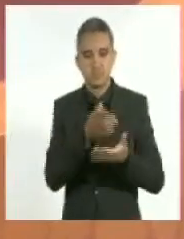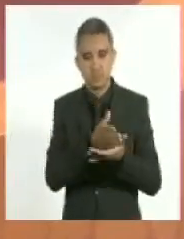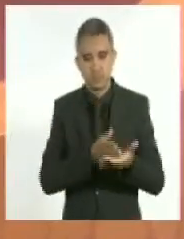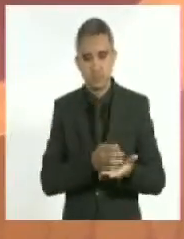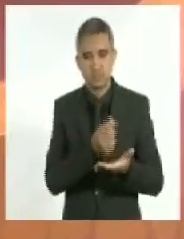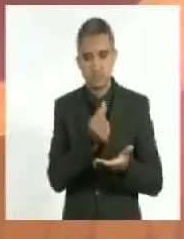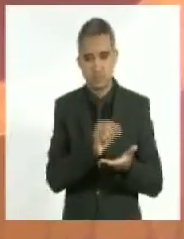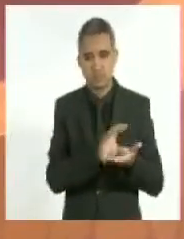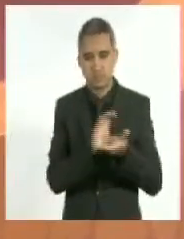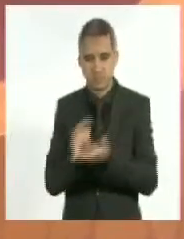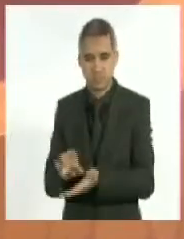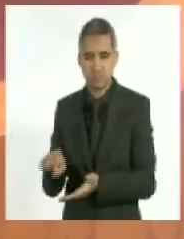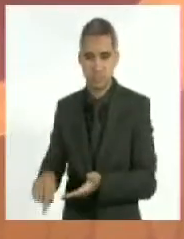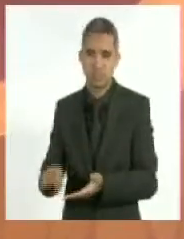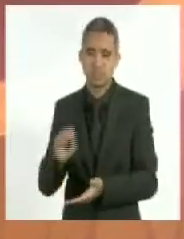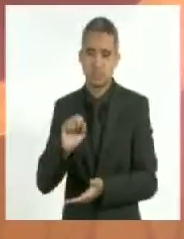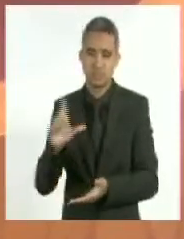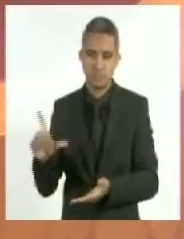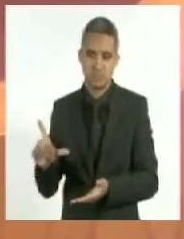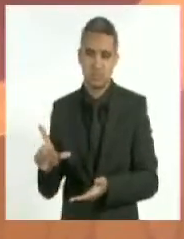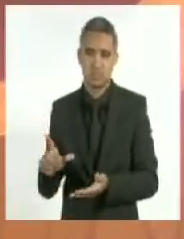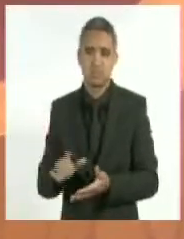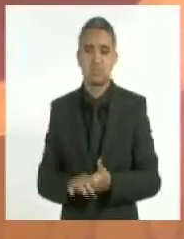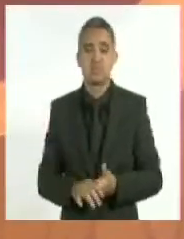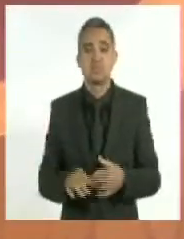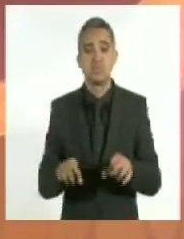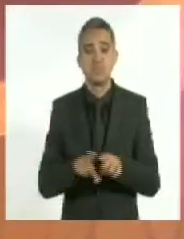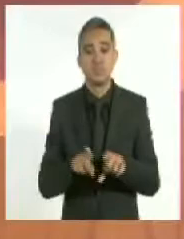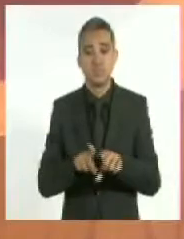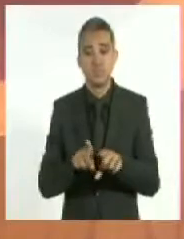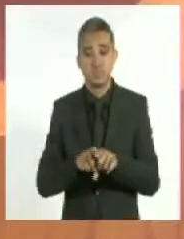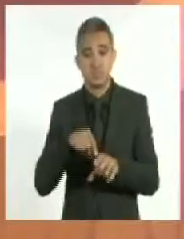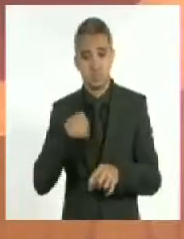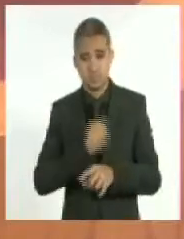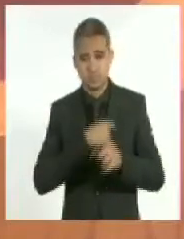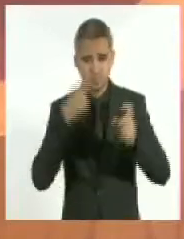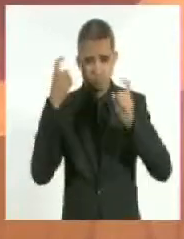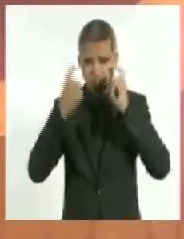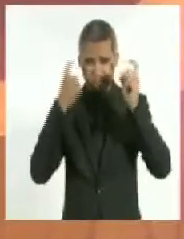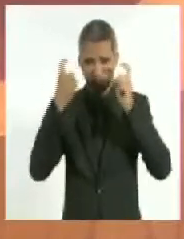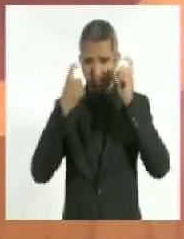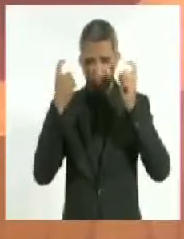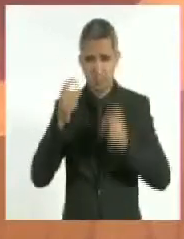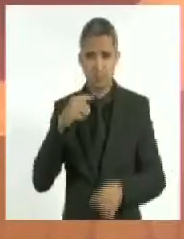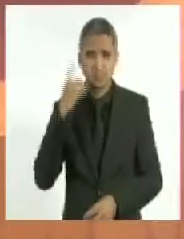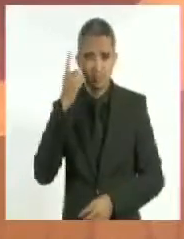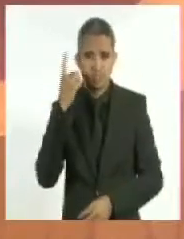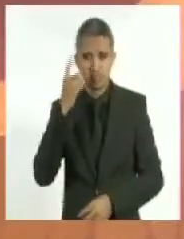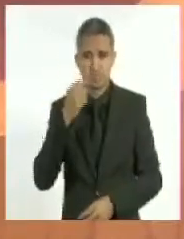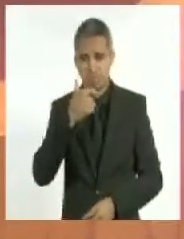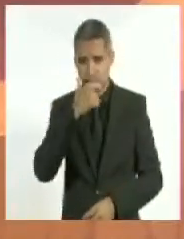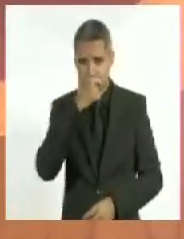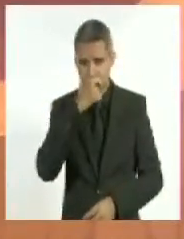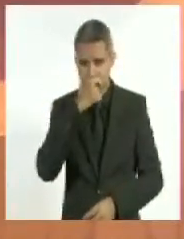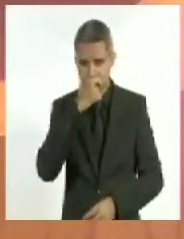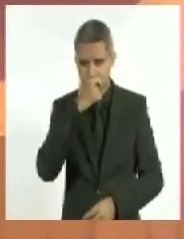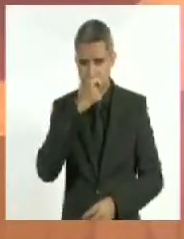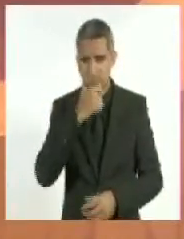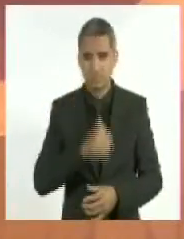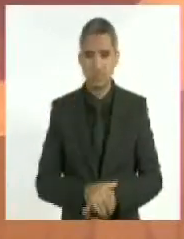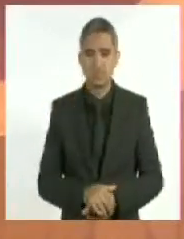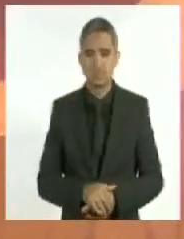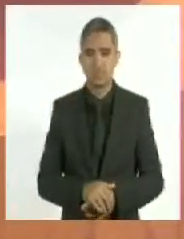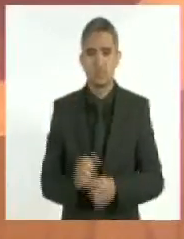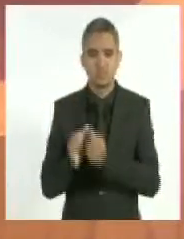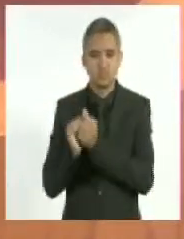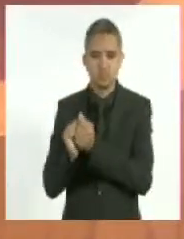em São Luís. E outra preocupação nossa, deputado César Pires, meu dileto companheiro de